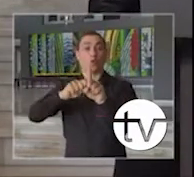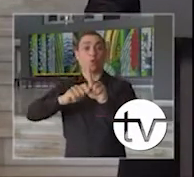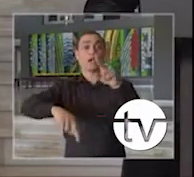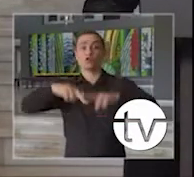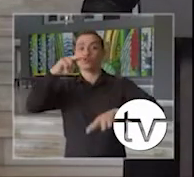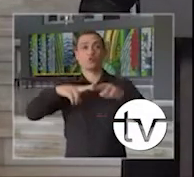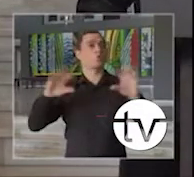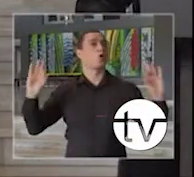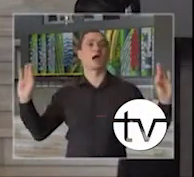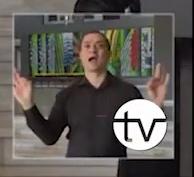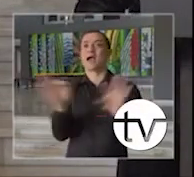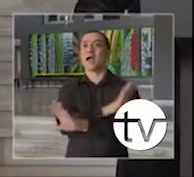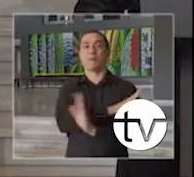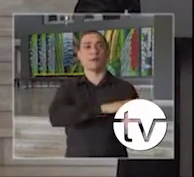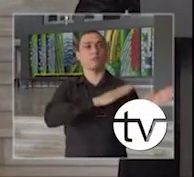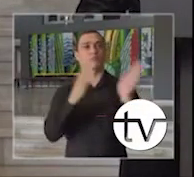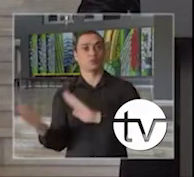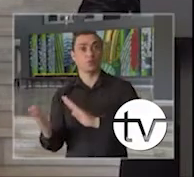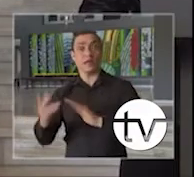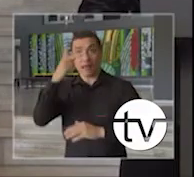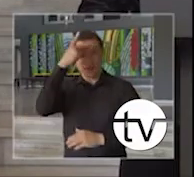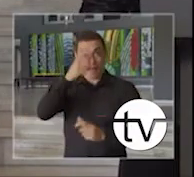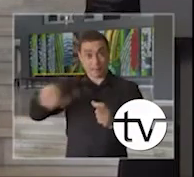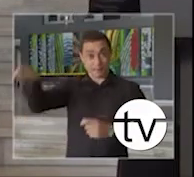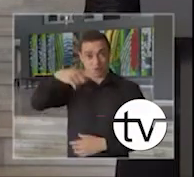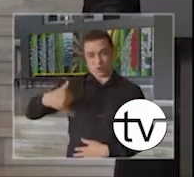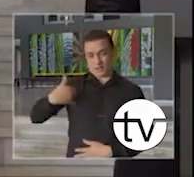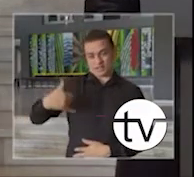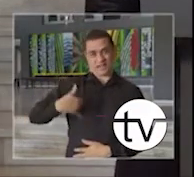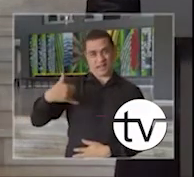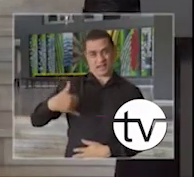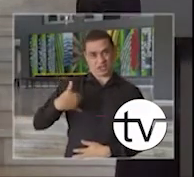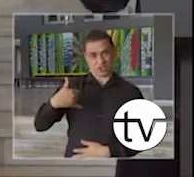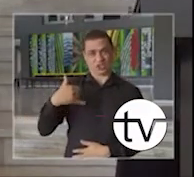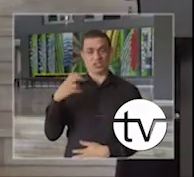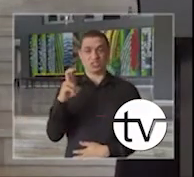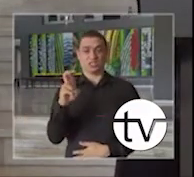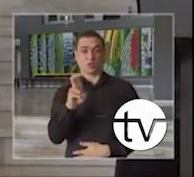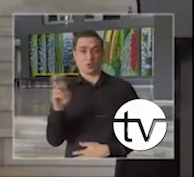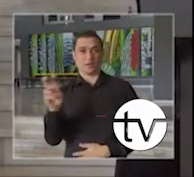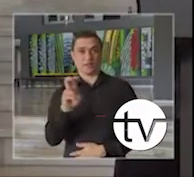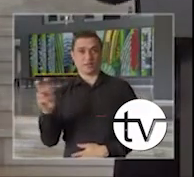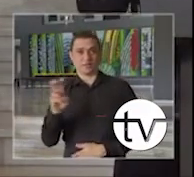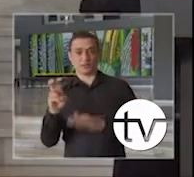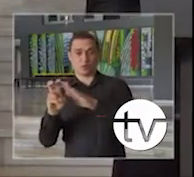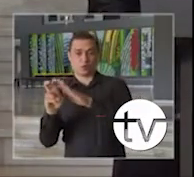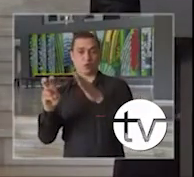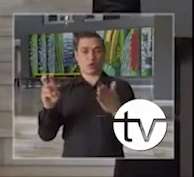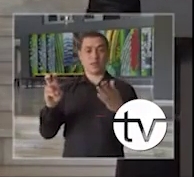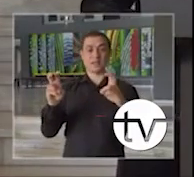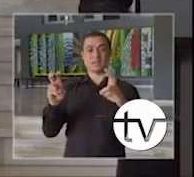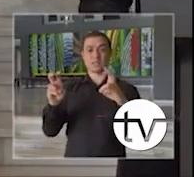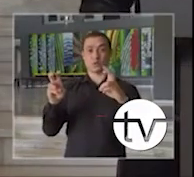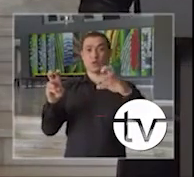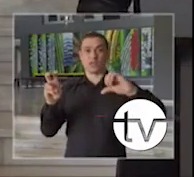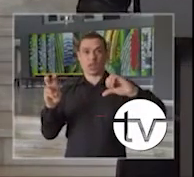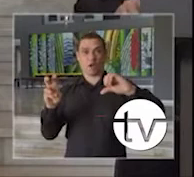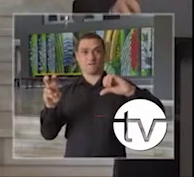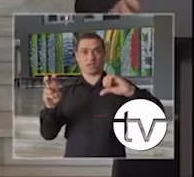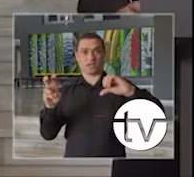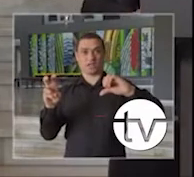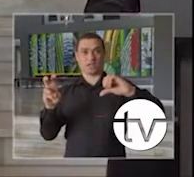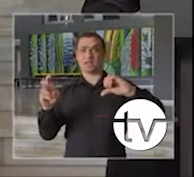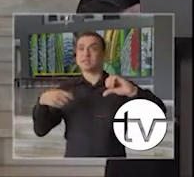junho e iniciar a imunização da faixa etária entre 55 e 59 anos